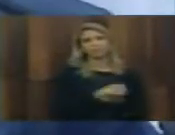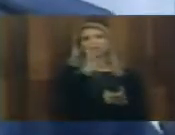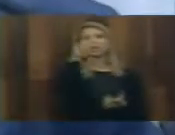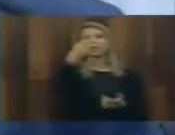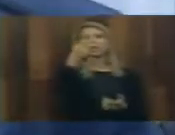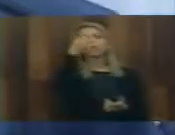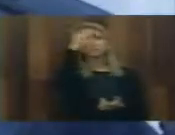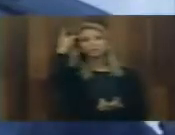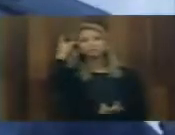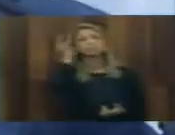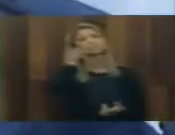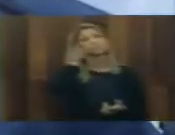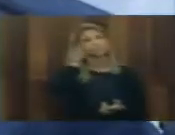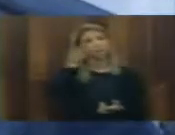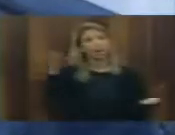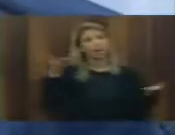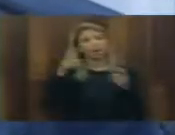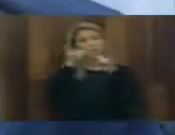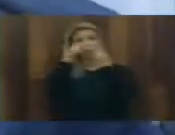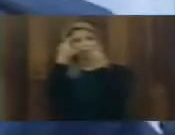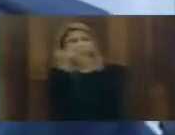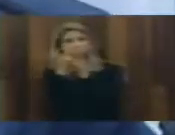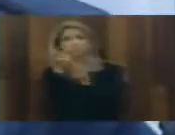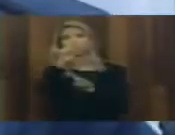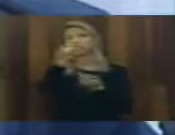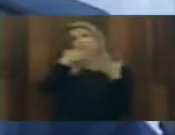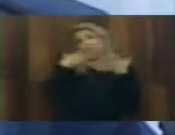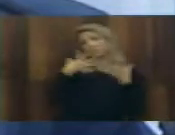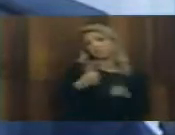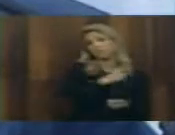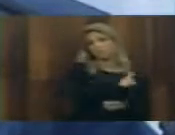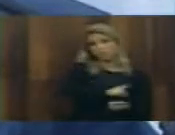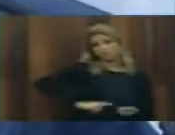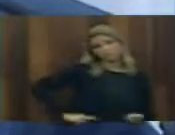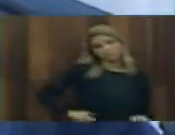categoria e que hoje integram o governo municipal.